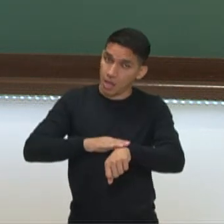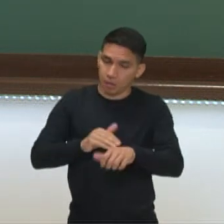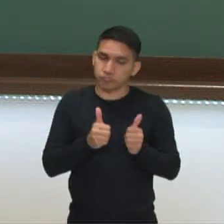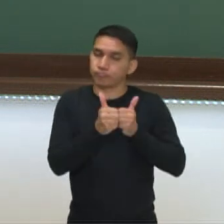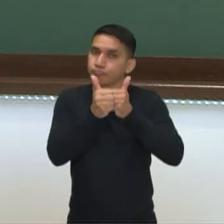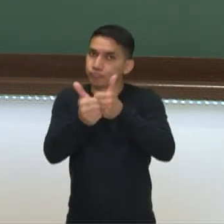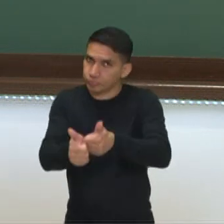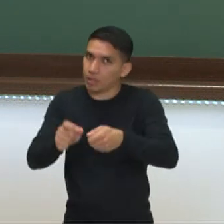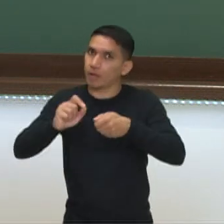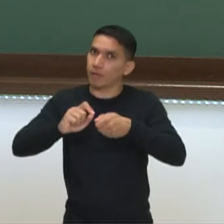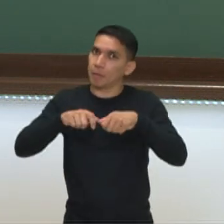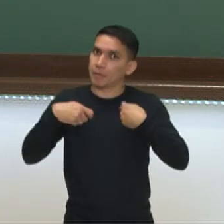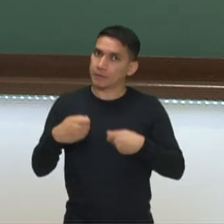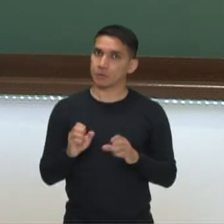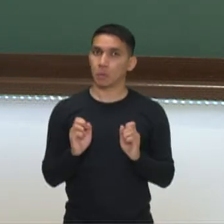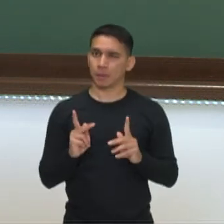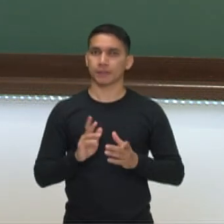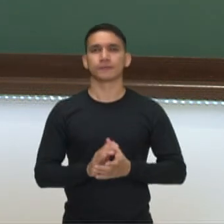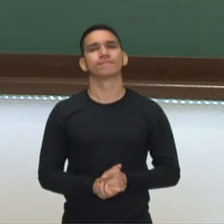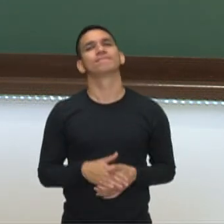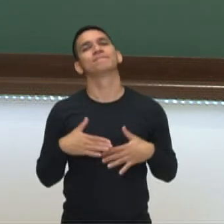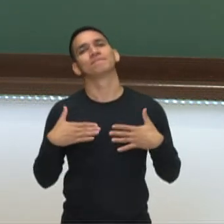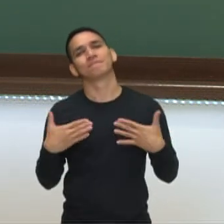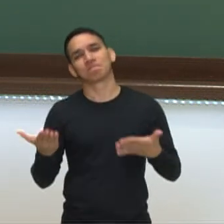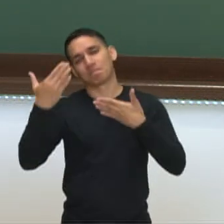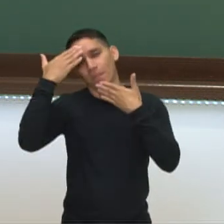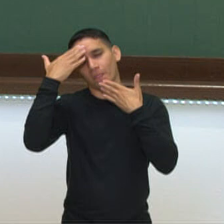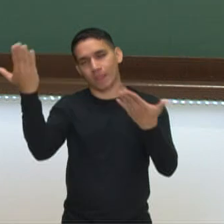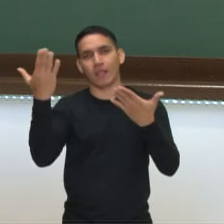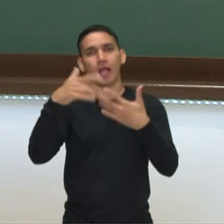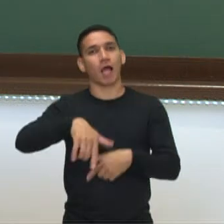aí da disciplina, beleza? Galera,